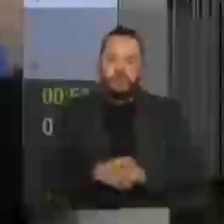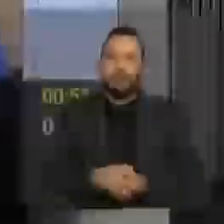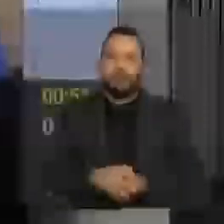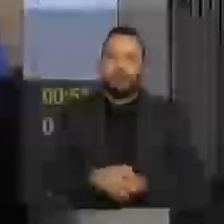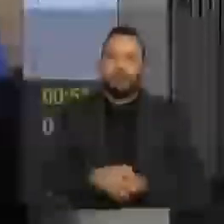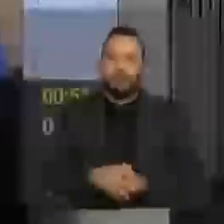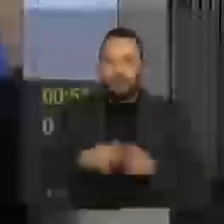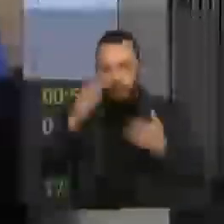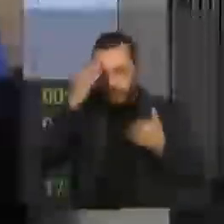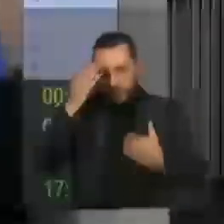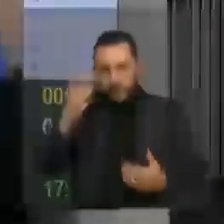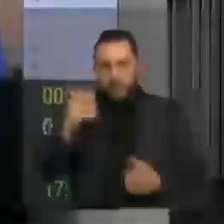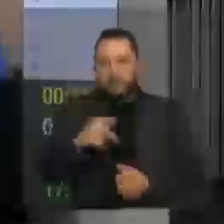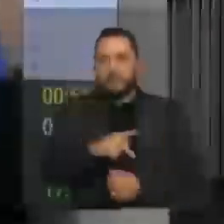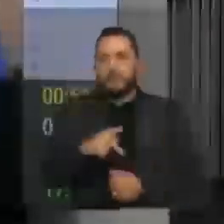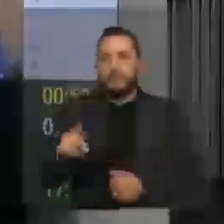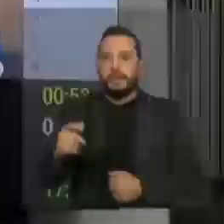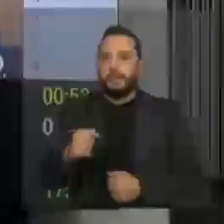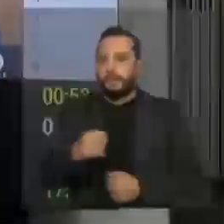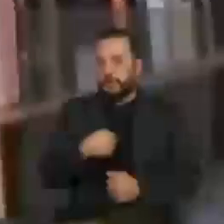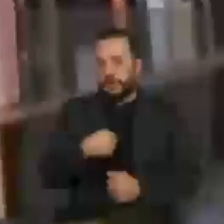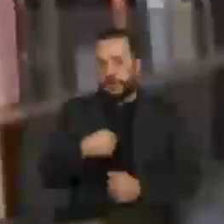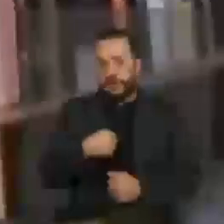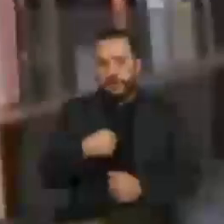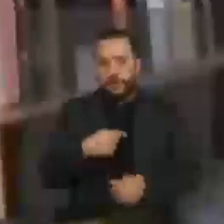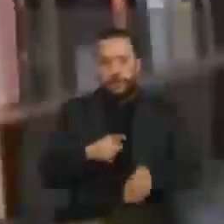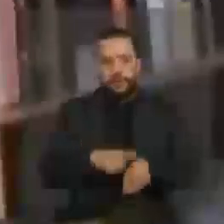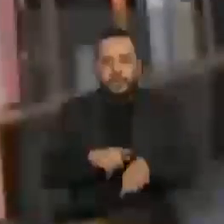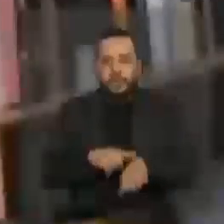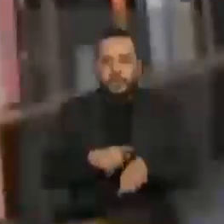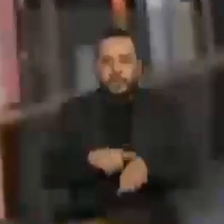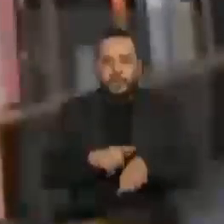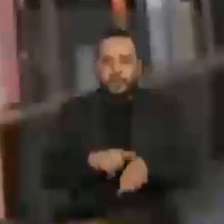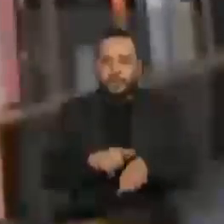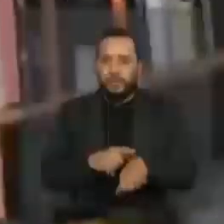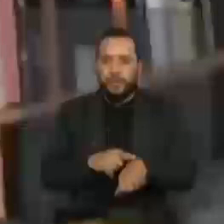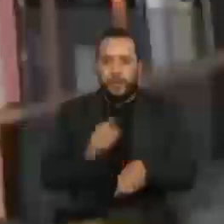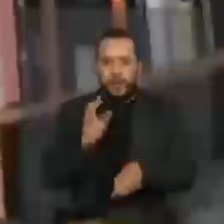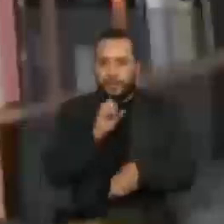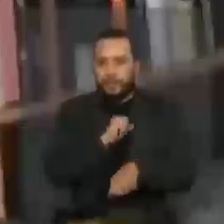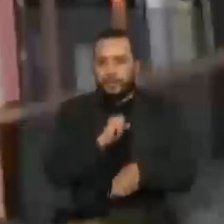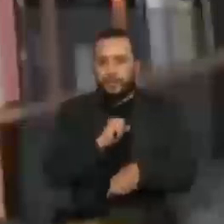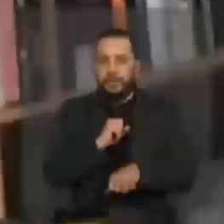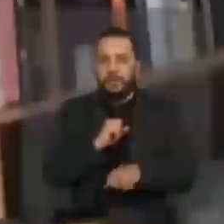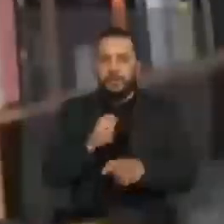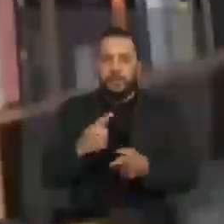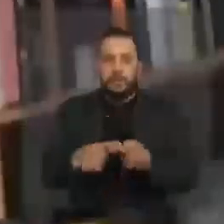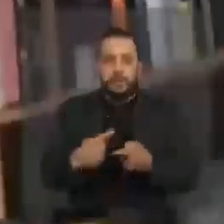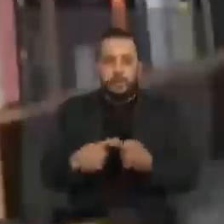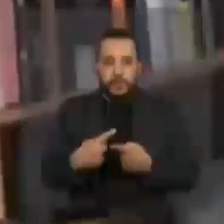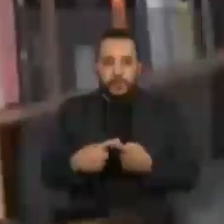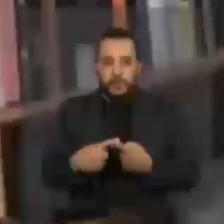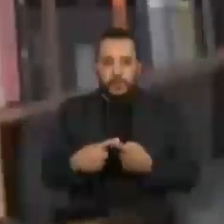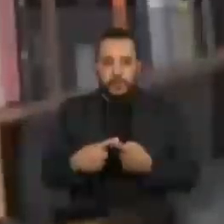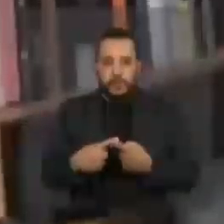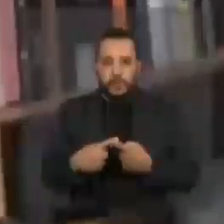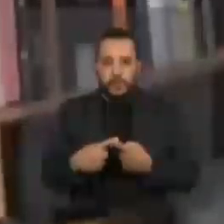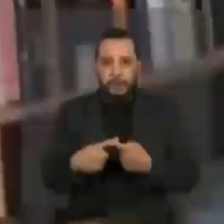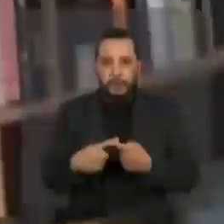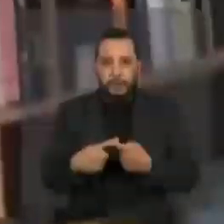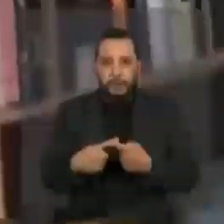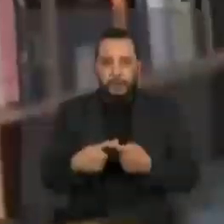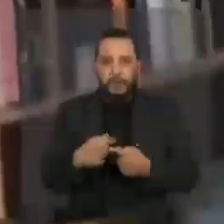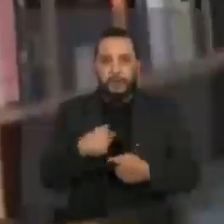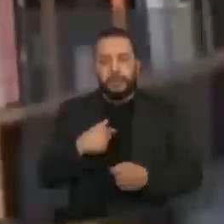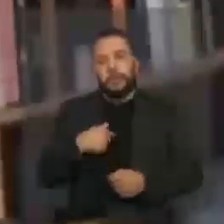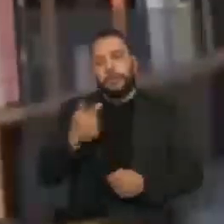Obrigada, presidente. Acho que eu nem vou utilizar o tempo completo, até porque já fui pouco contemplada